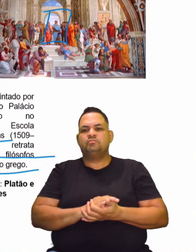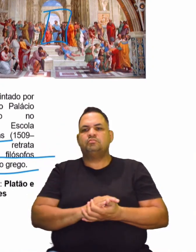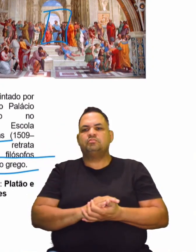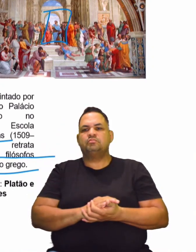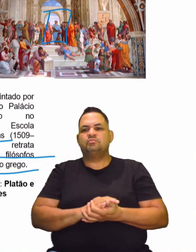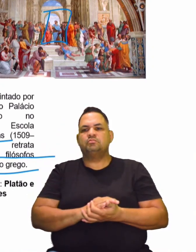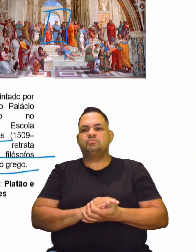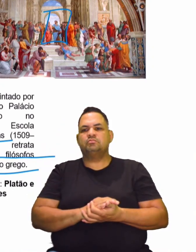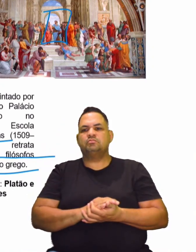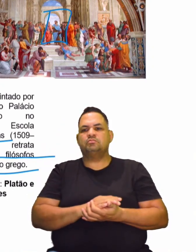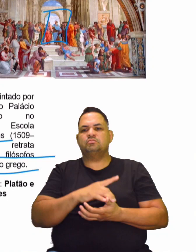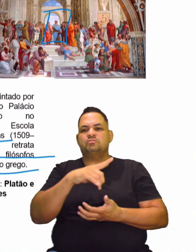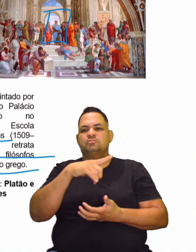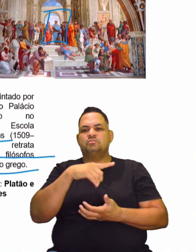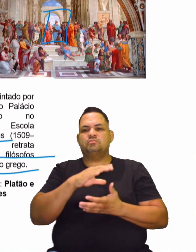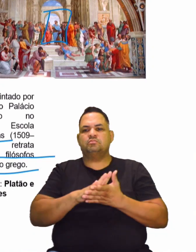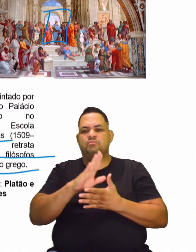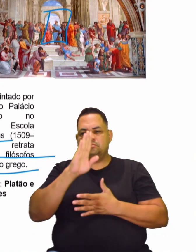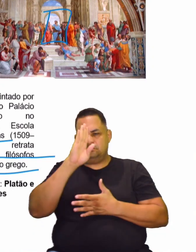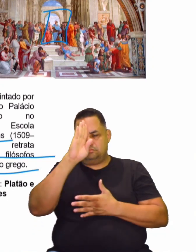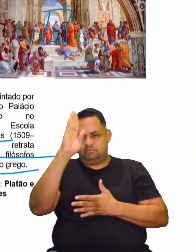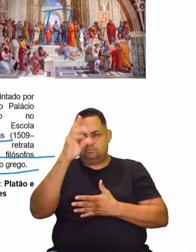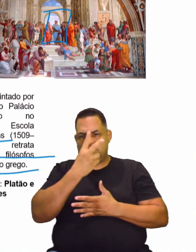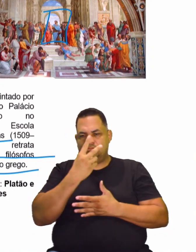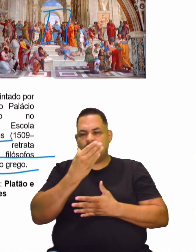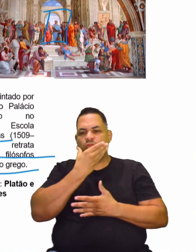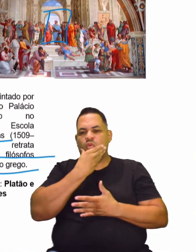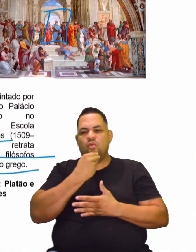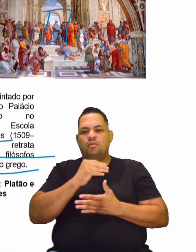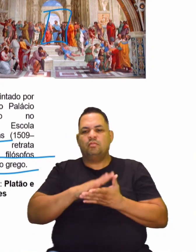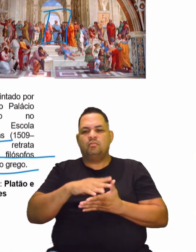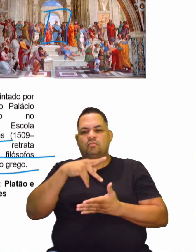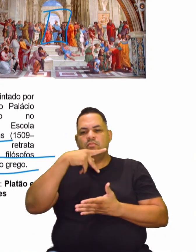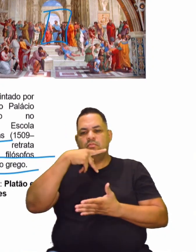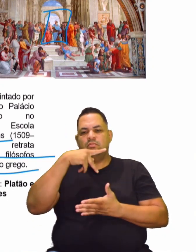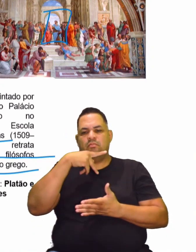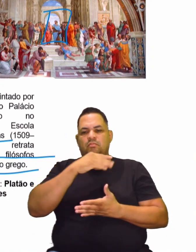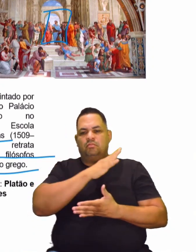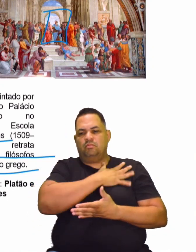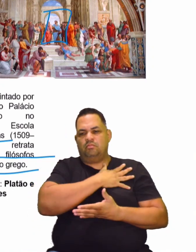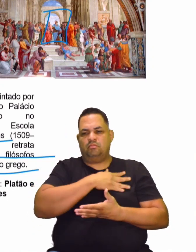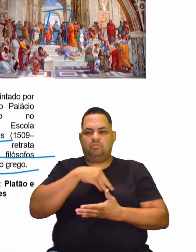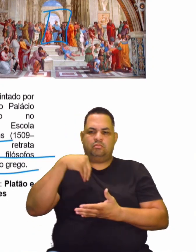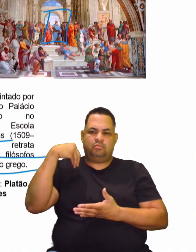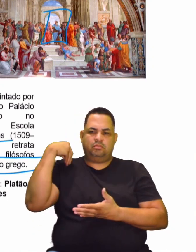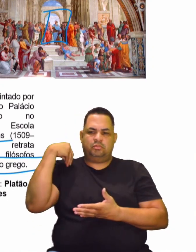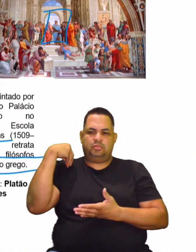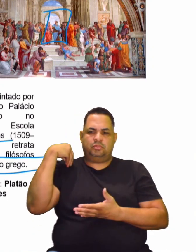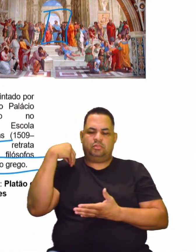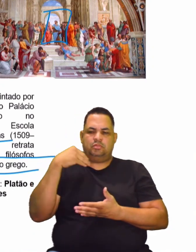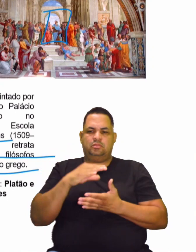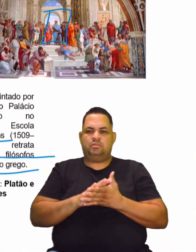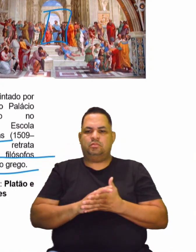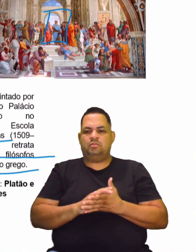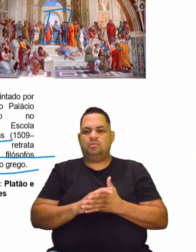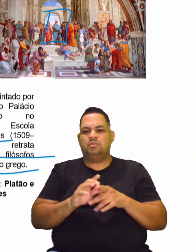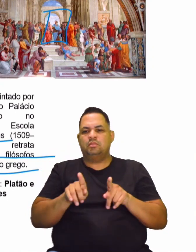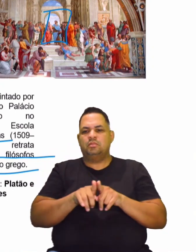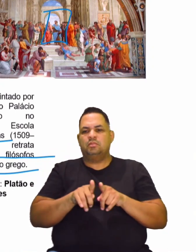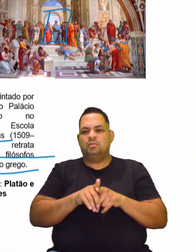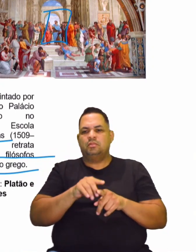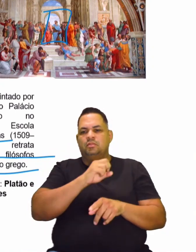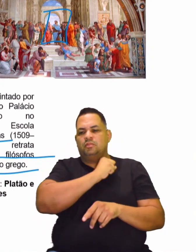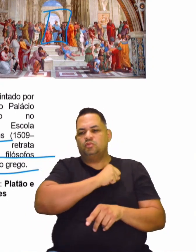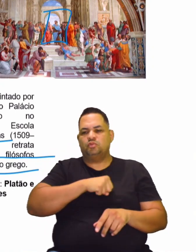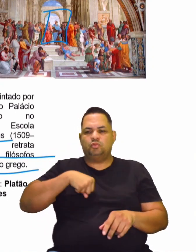deles, mas os mais notáveis são Platão e Aristóteles. E Sócrates também é